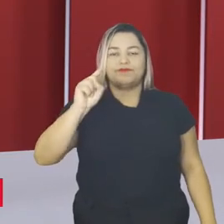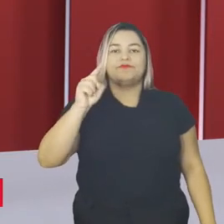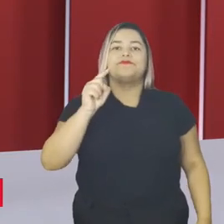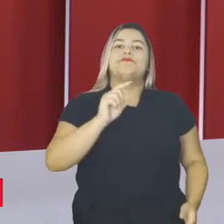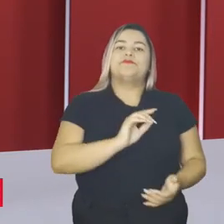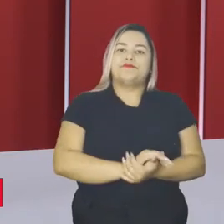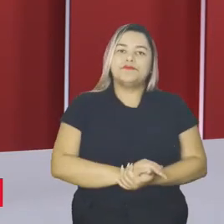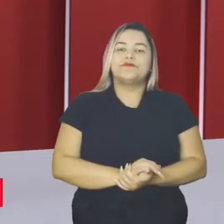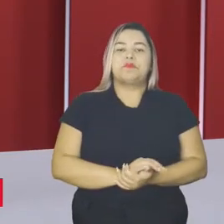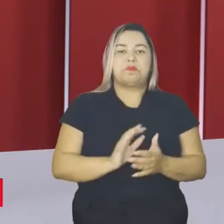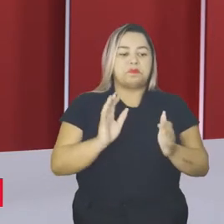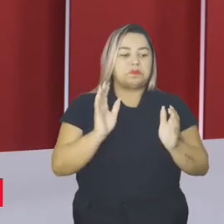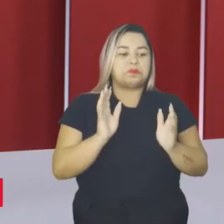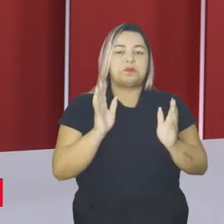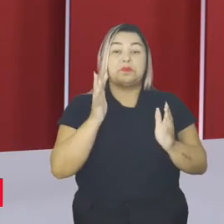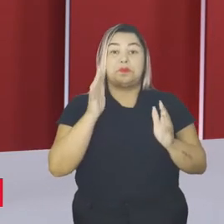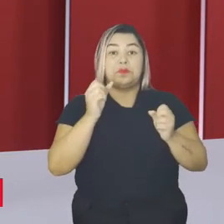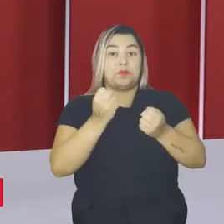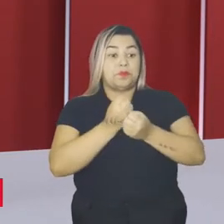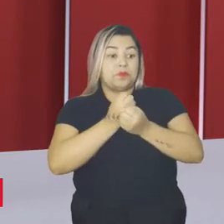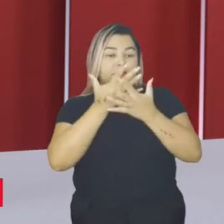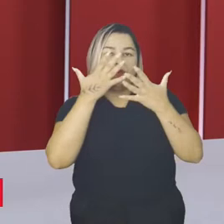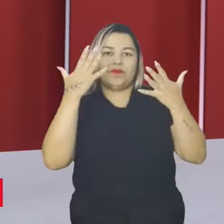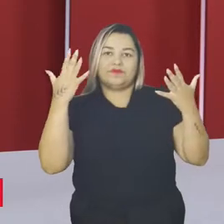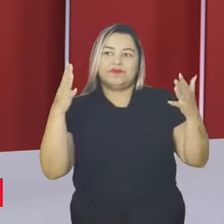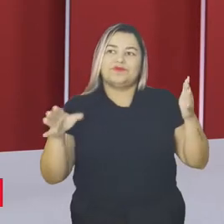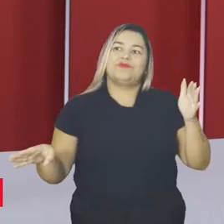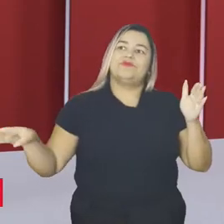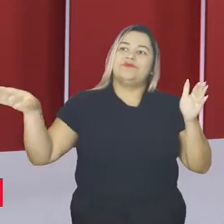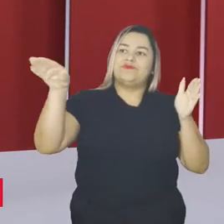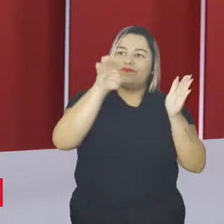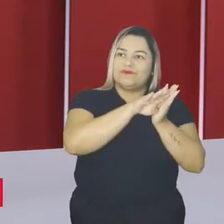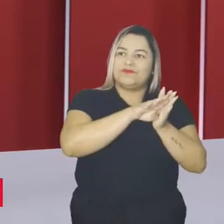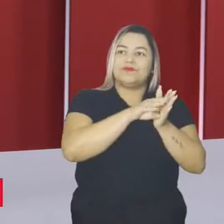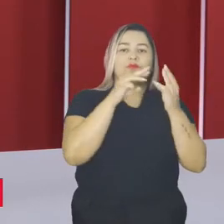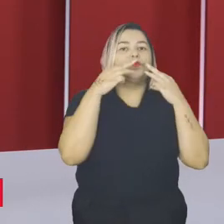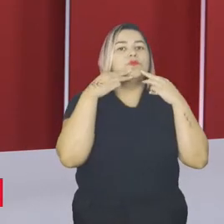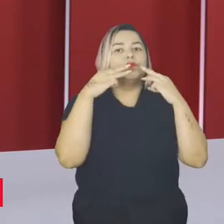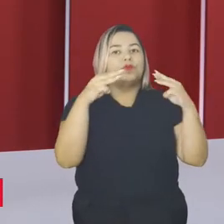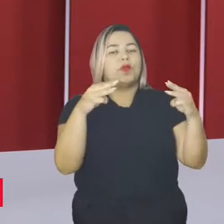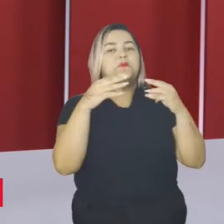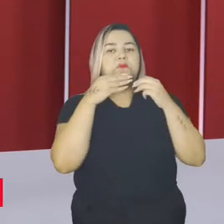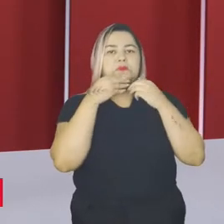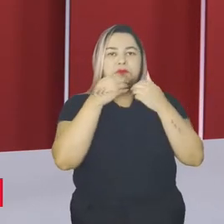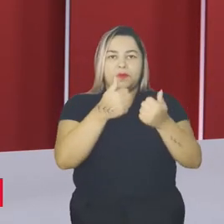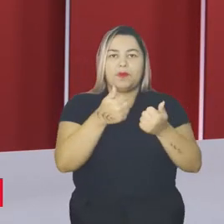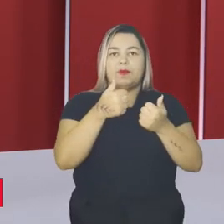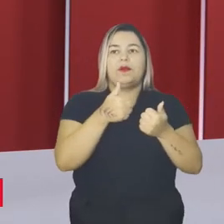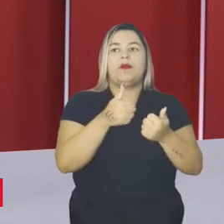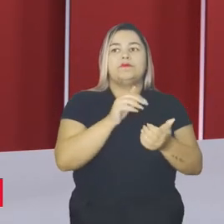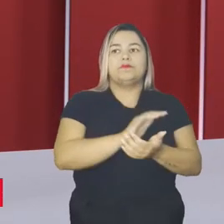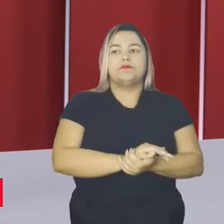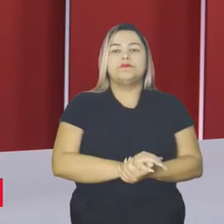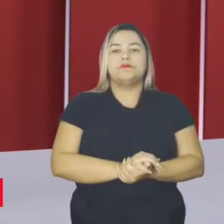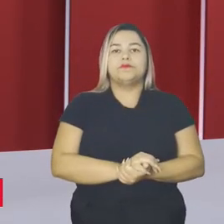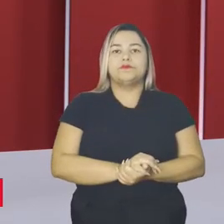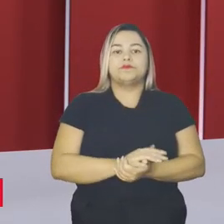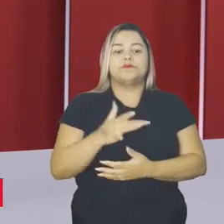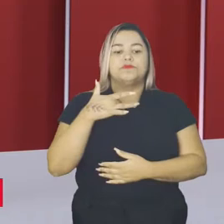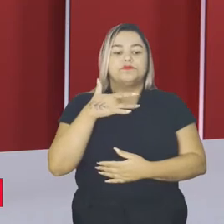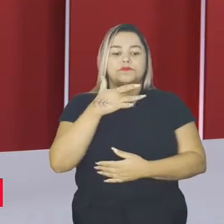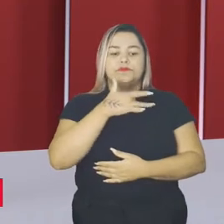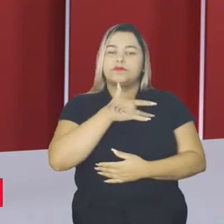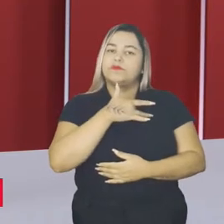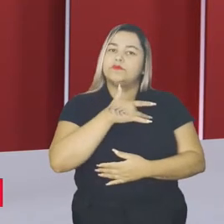ingrediente aí milagroso. Vamos fazer essa mensagem chegar ao presidente Lula, não é isso? Que é muito bom para desinflamar. E deixa eu